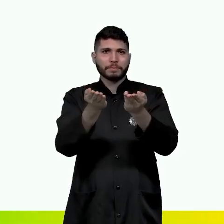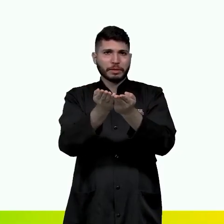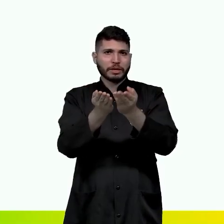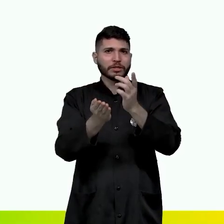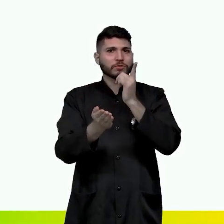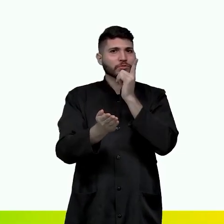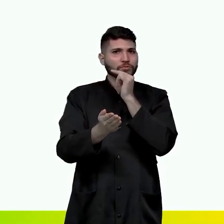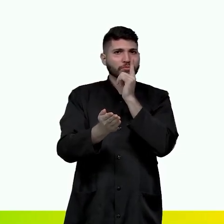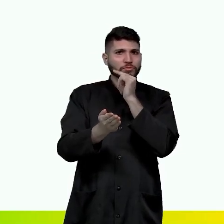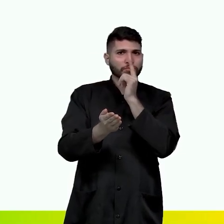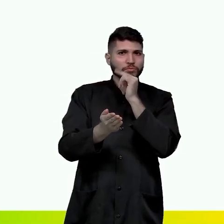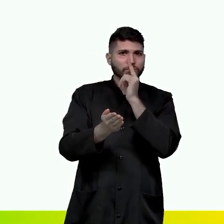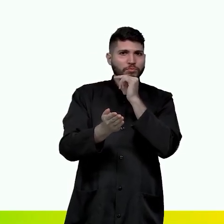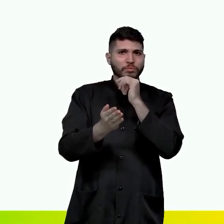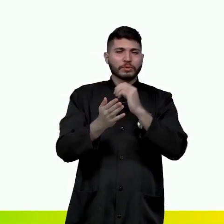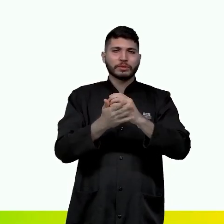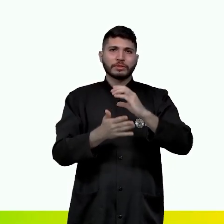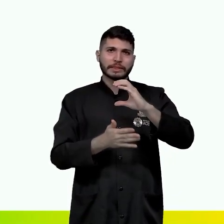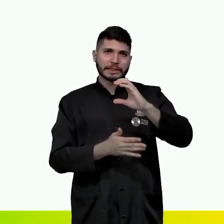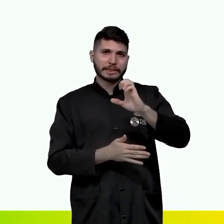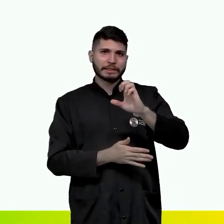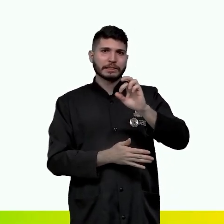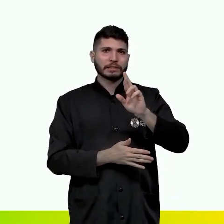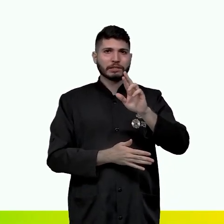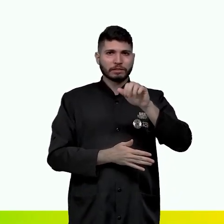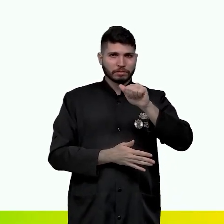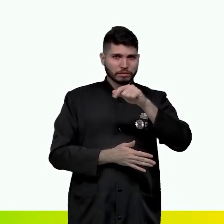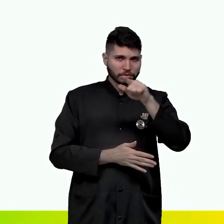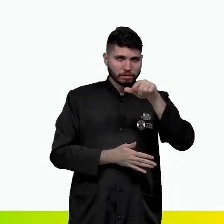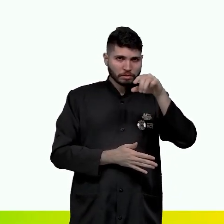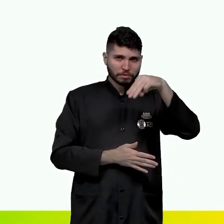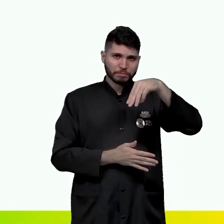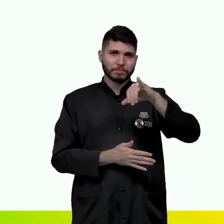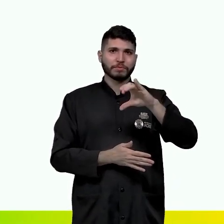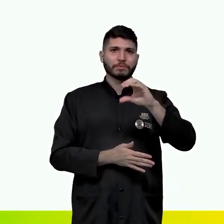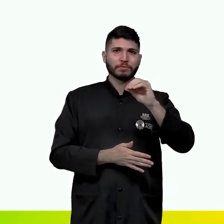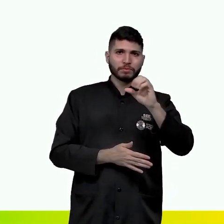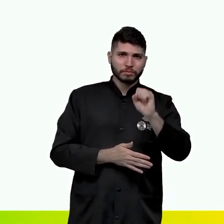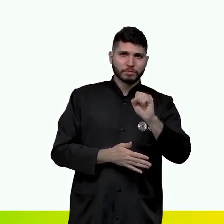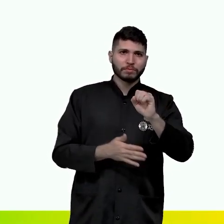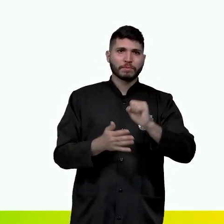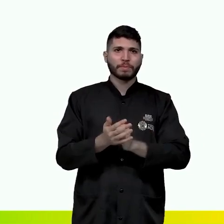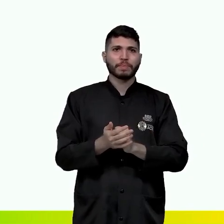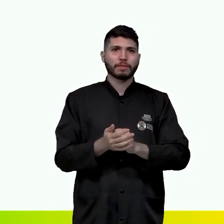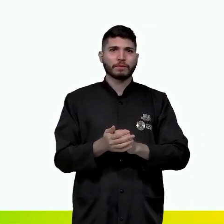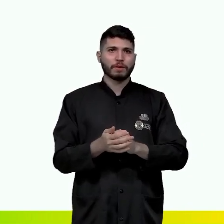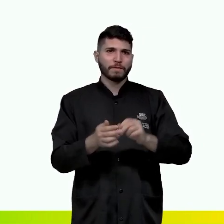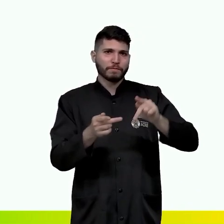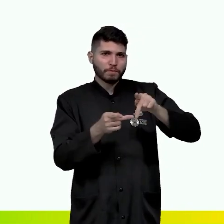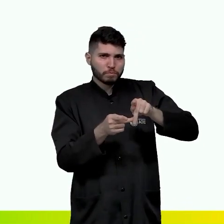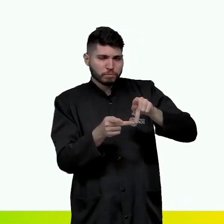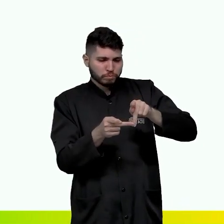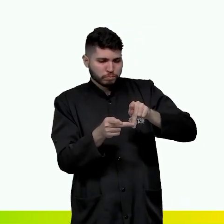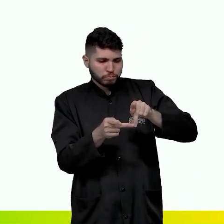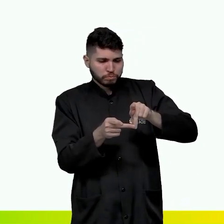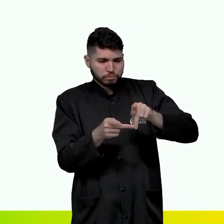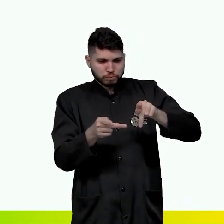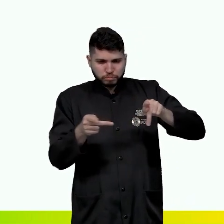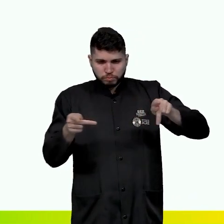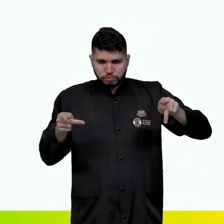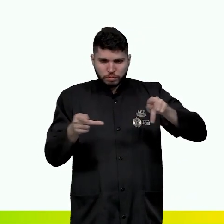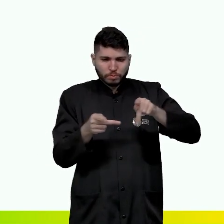A caixa tem a forma de um paralelepípedo retângulo com dimensões